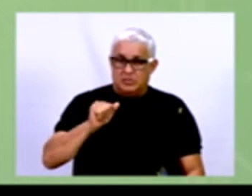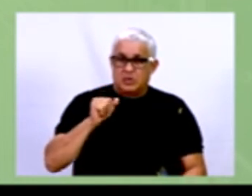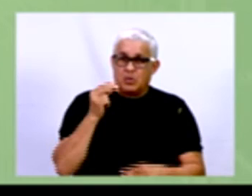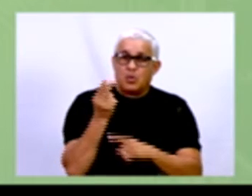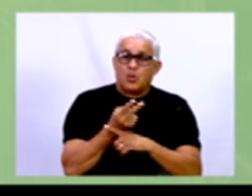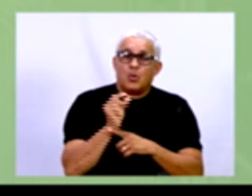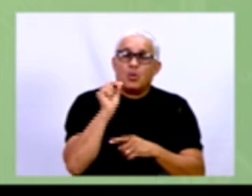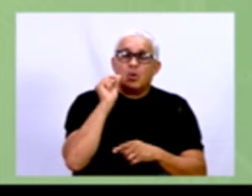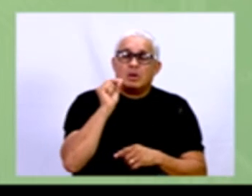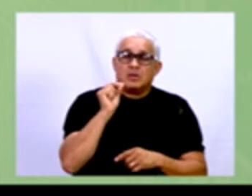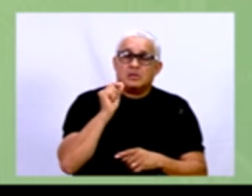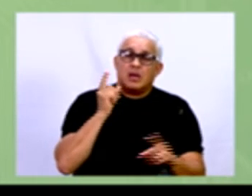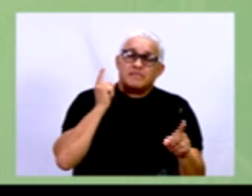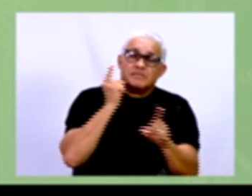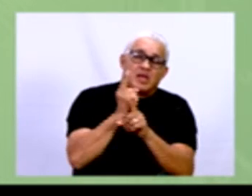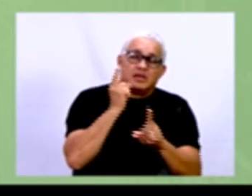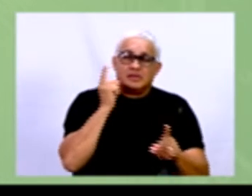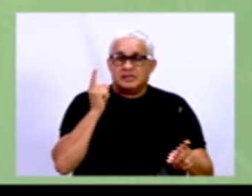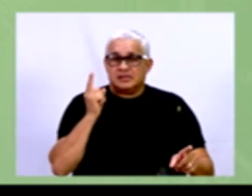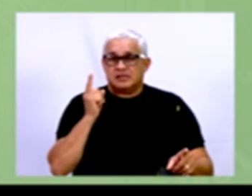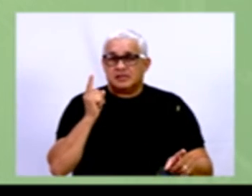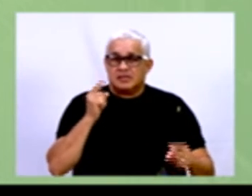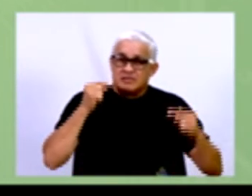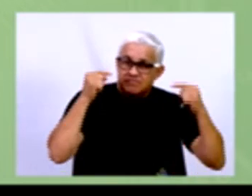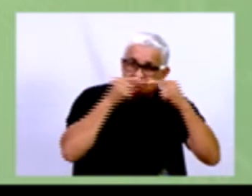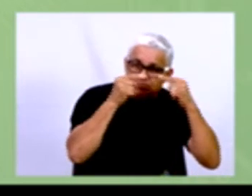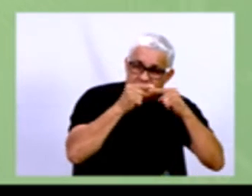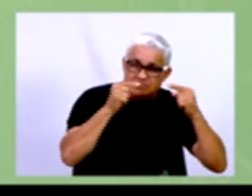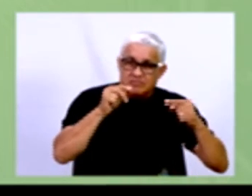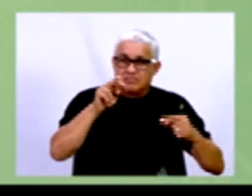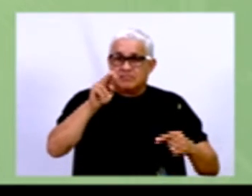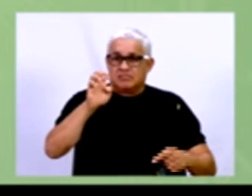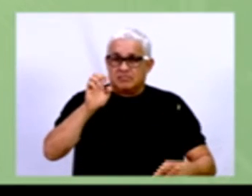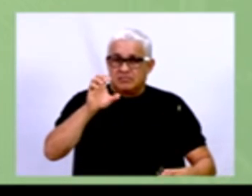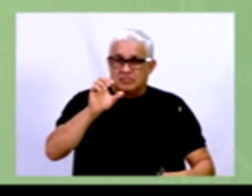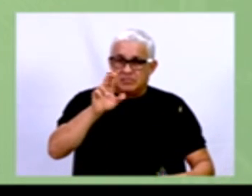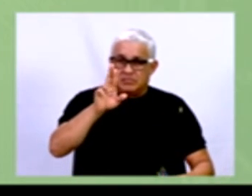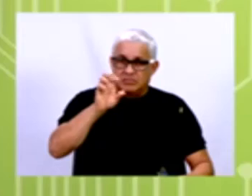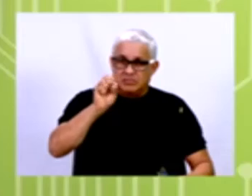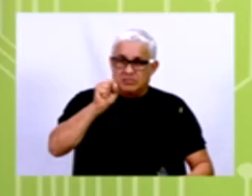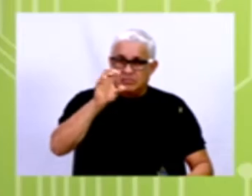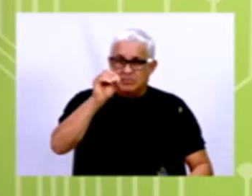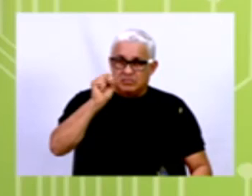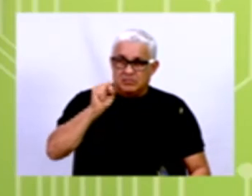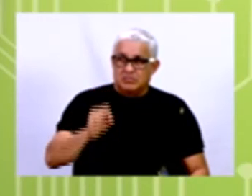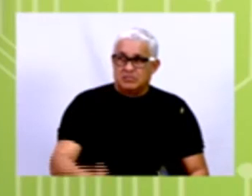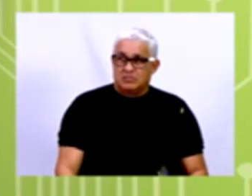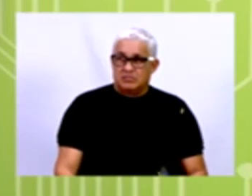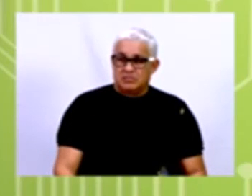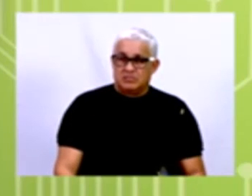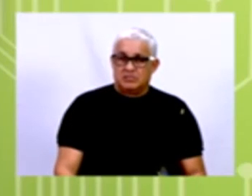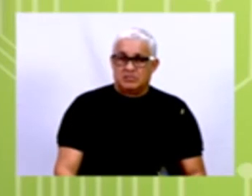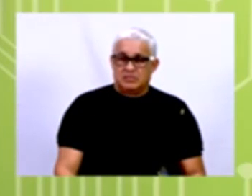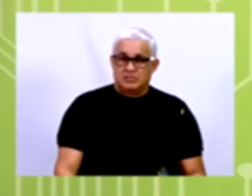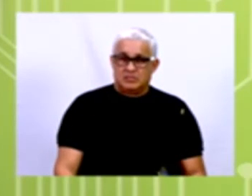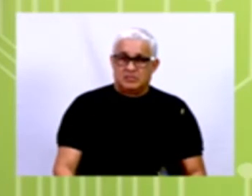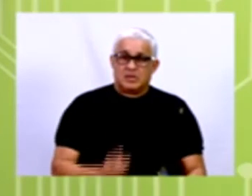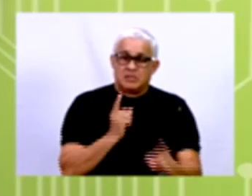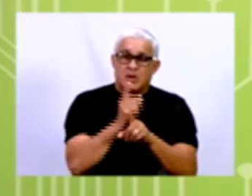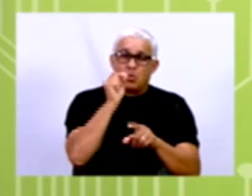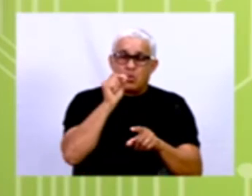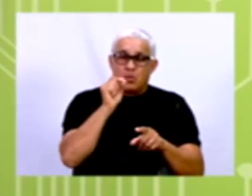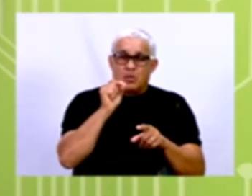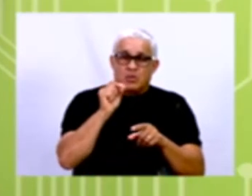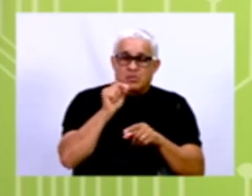racional possível de combinar esses recursos. Então, ao fazer isso, obviamente, ela se depara com a